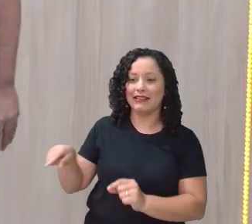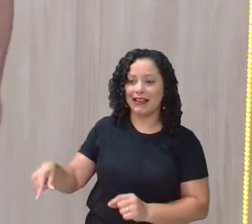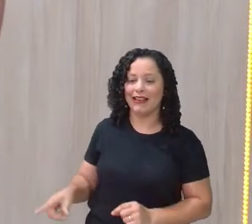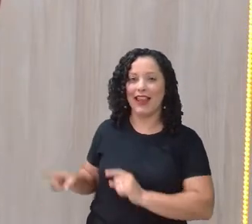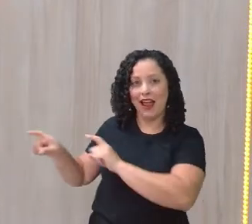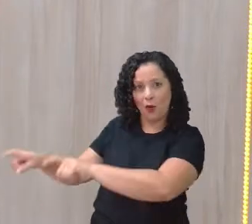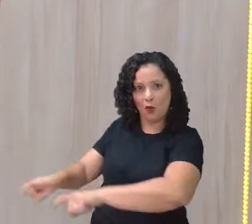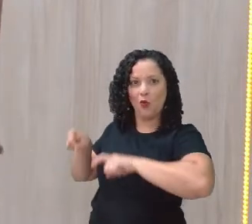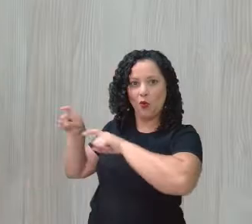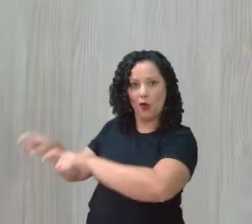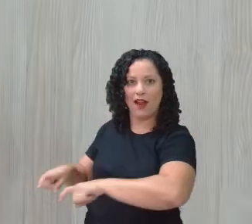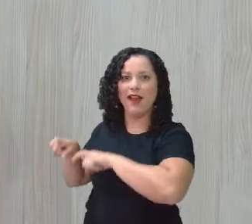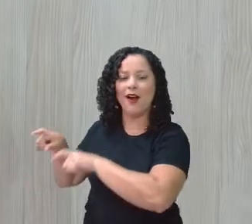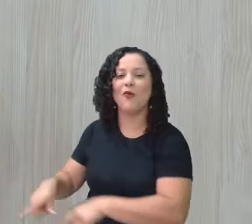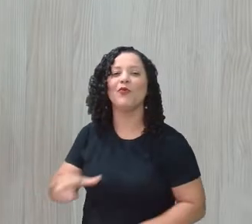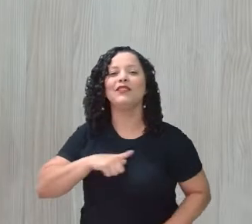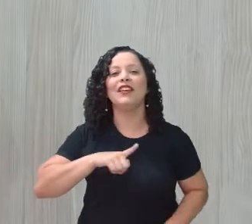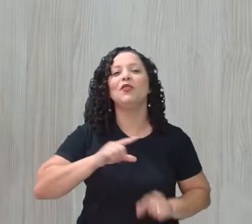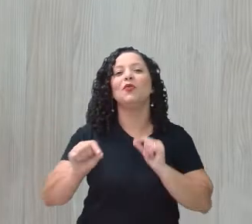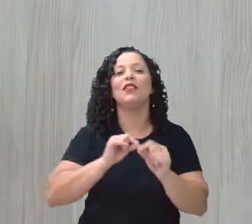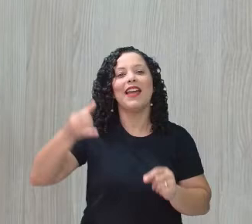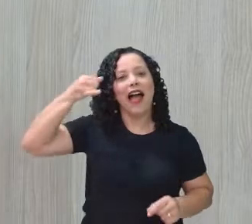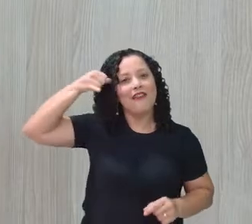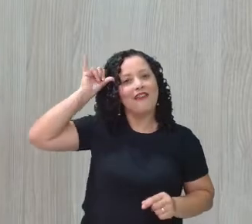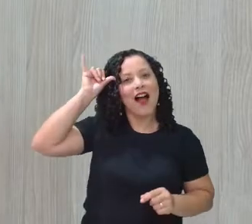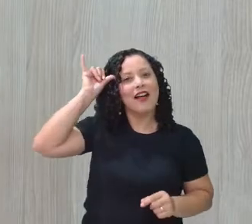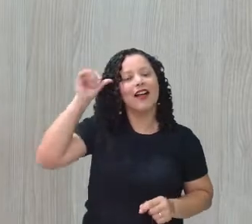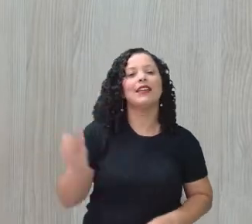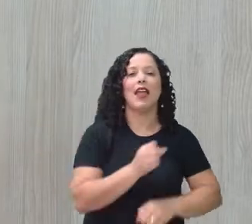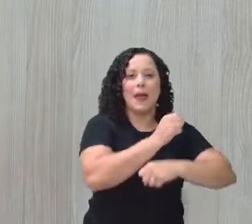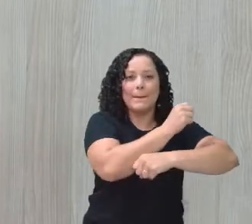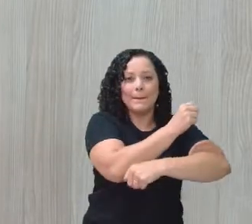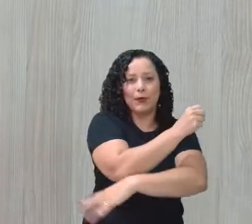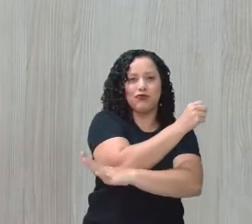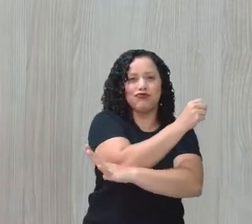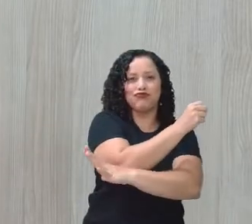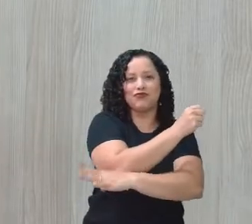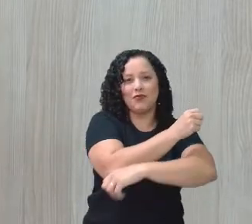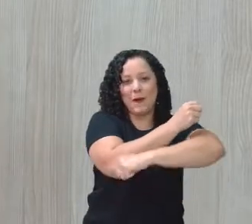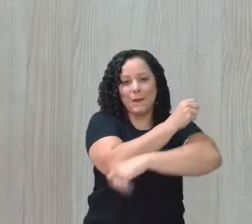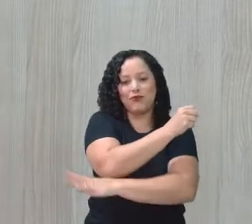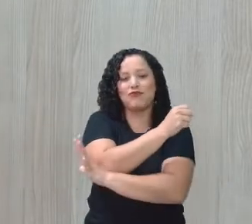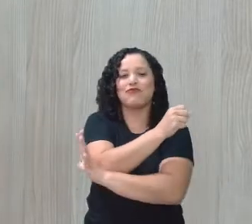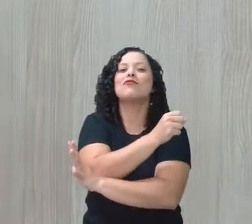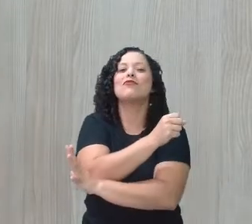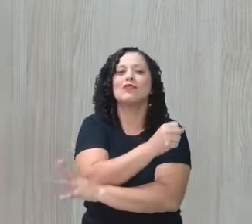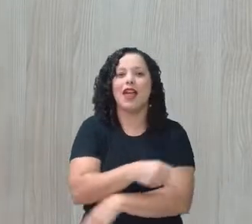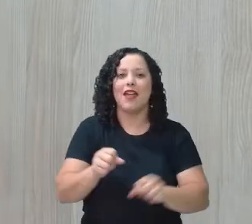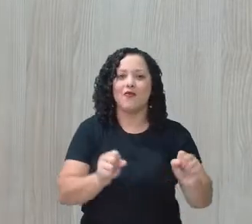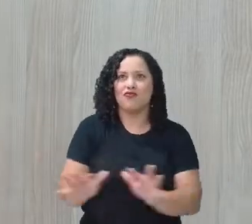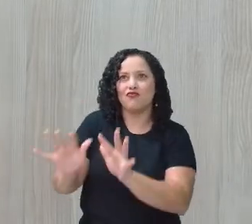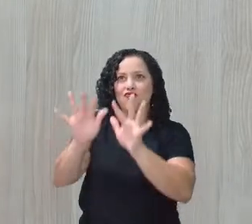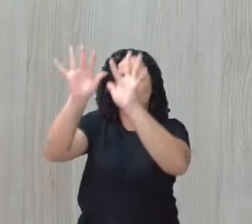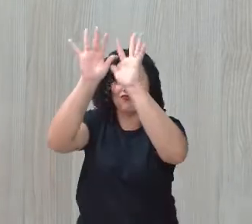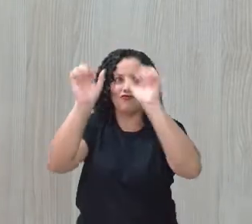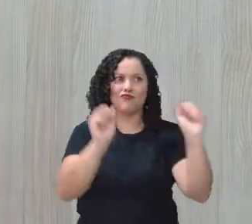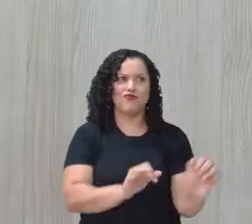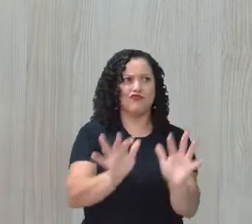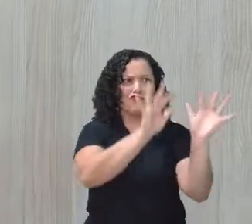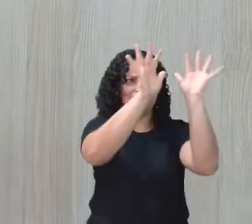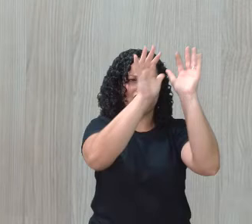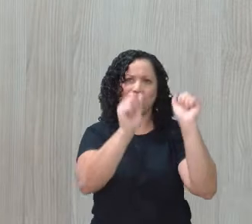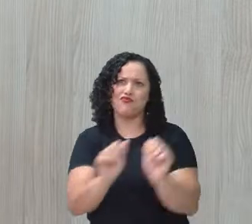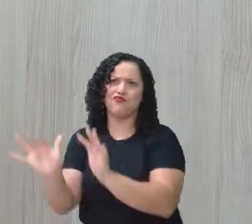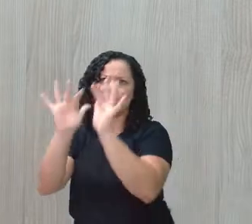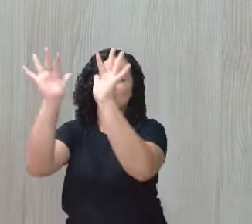professor? É, exatamente. A vaca é um animal que tem 3 estômagos, meu amigo. Ela fica ali naquele processo, é uma usina